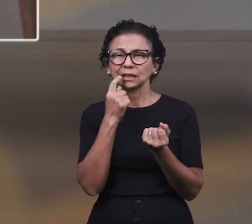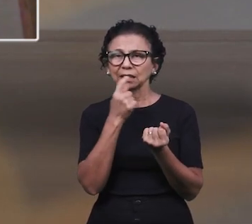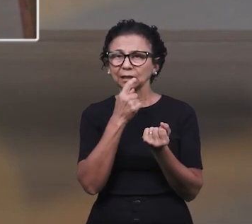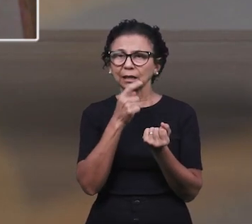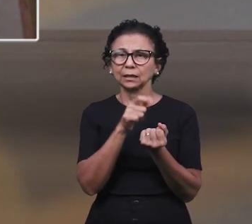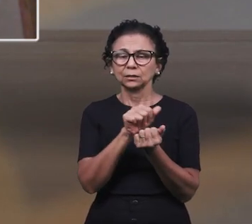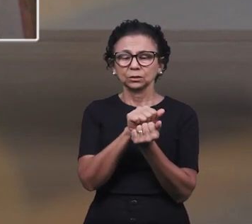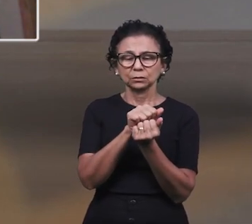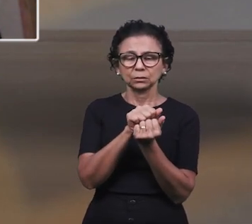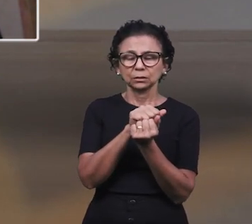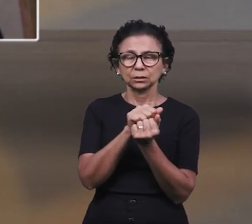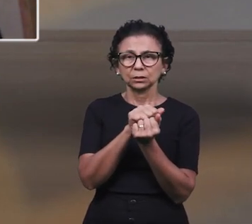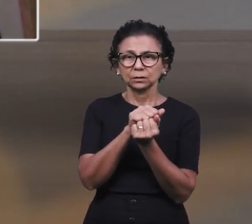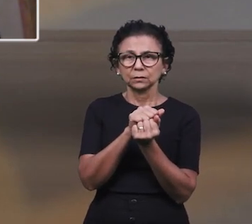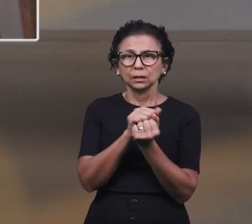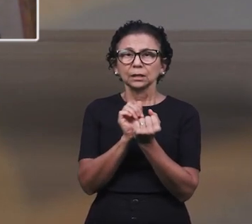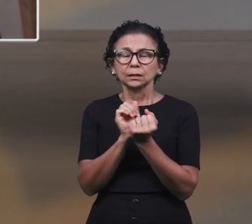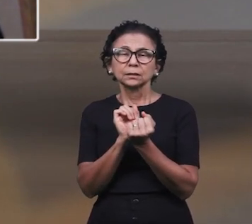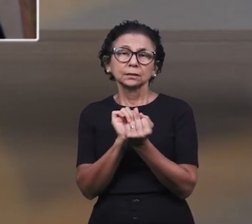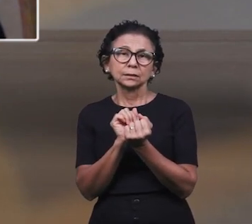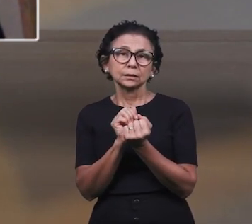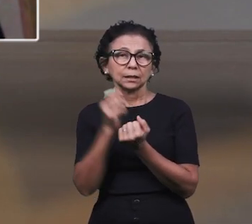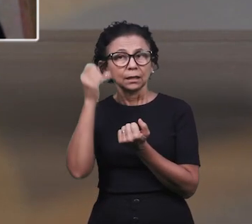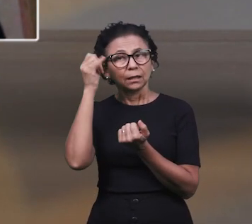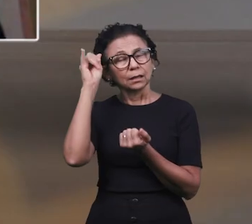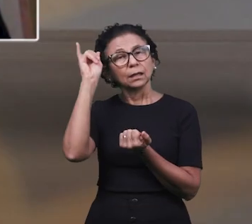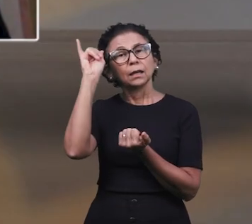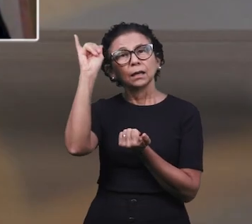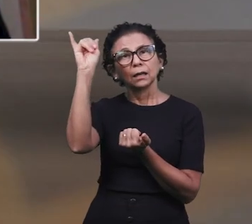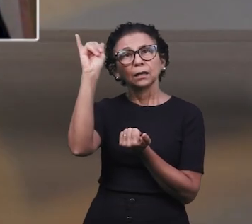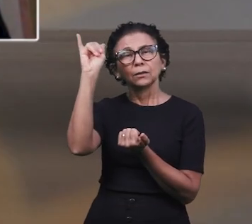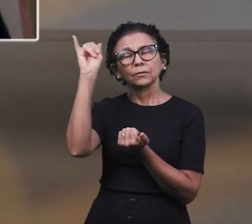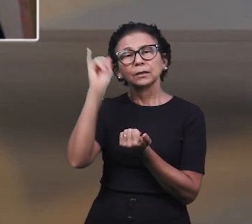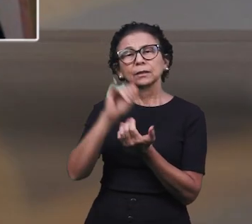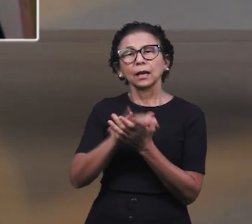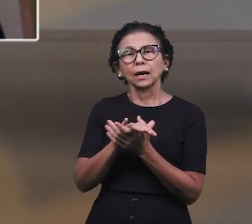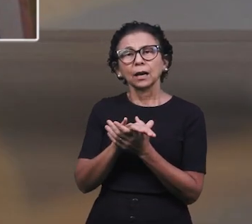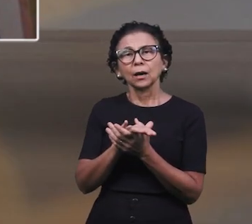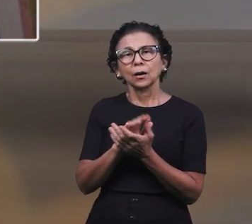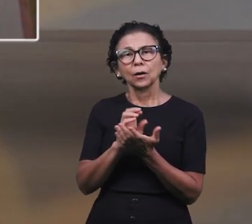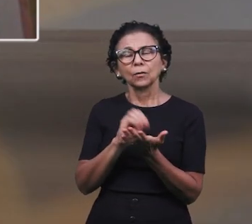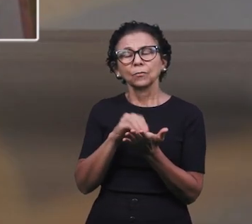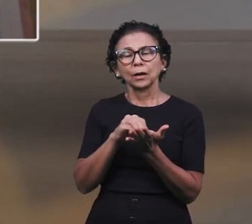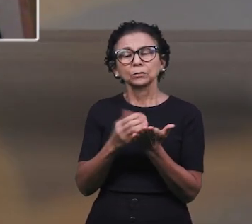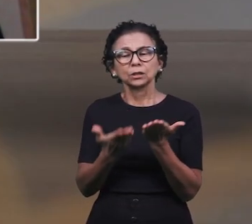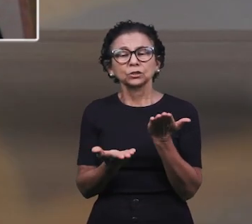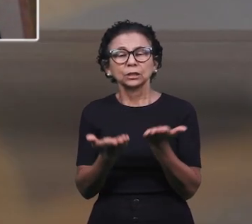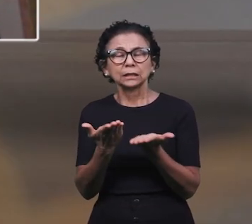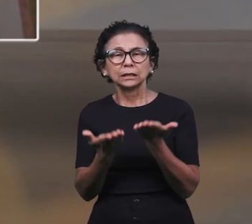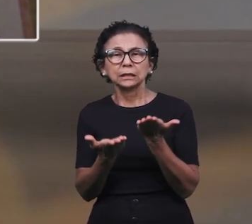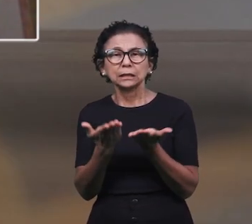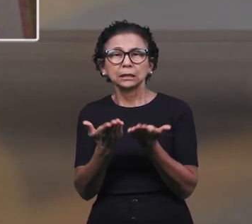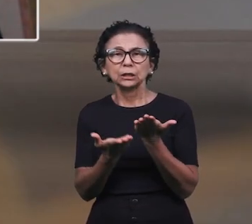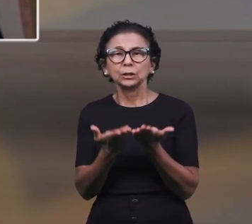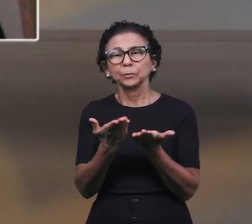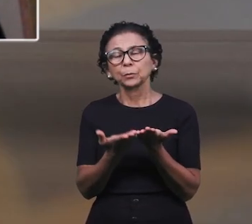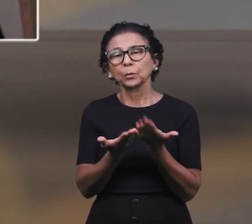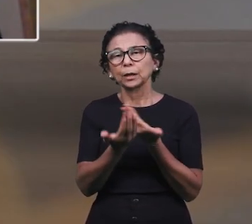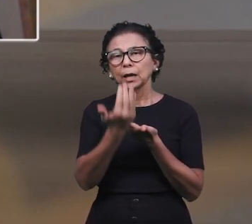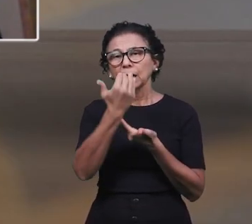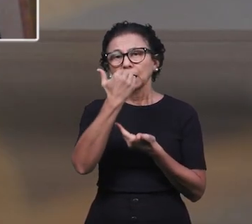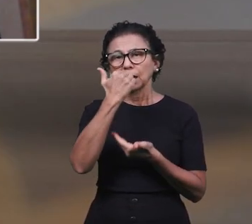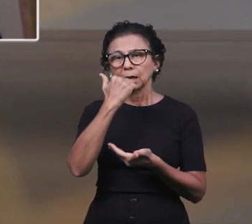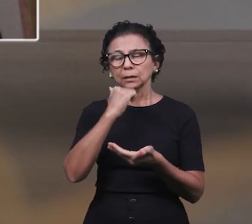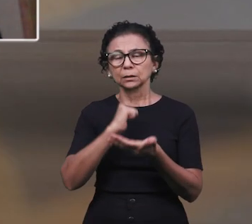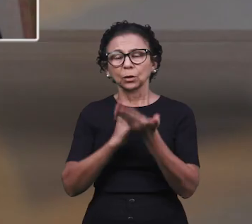dente, venha se proteger de um possível desequilíbrio das bactérias, dos alimentos